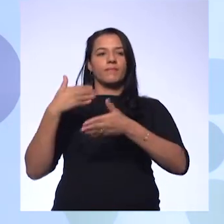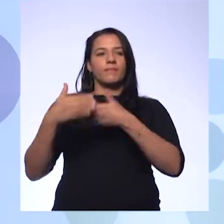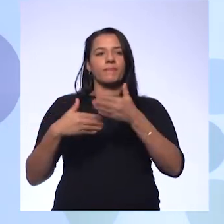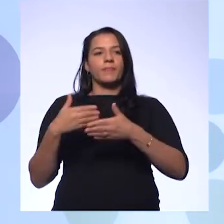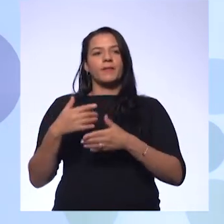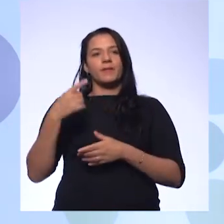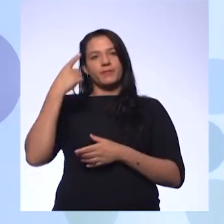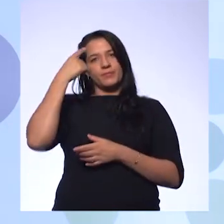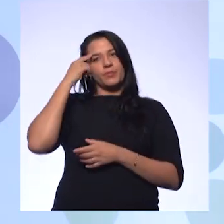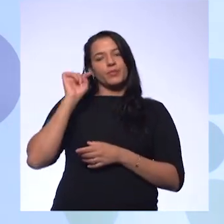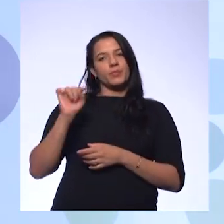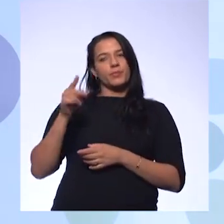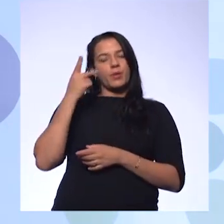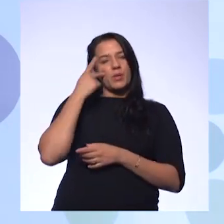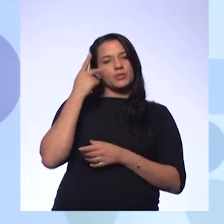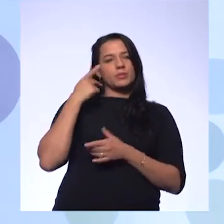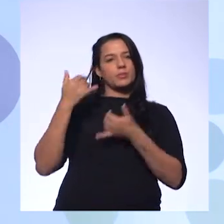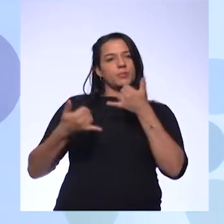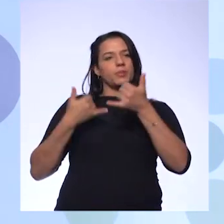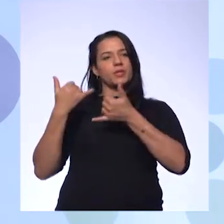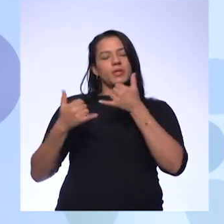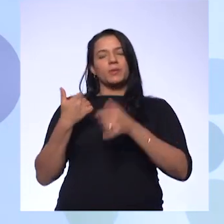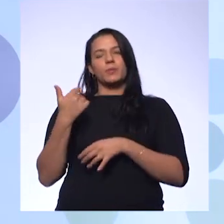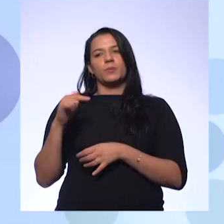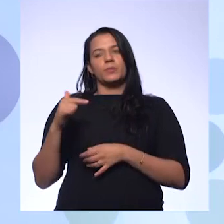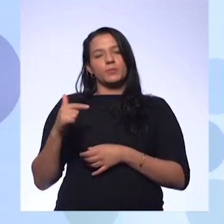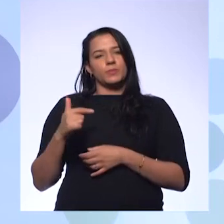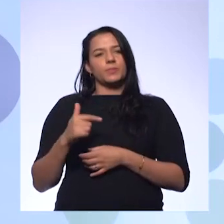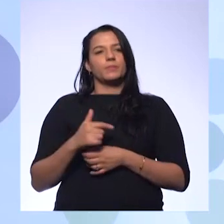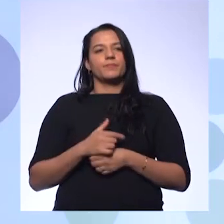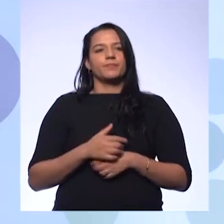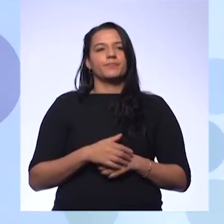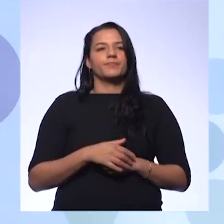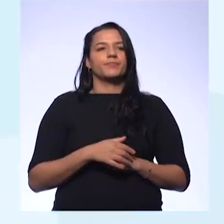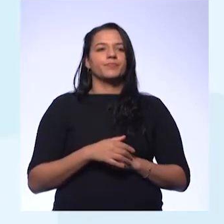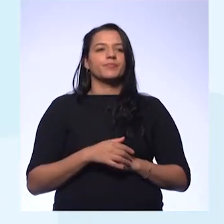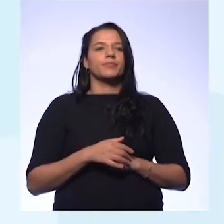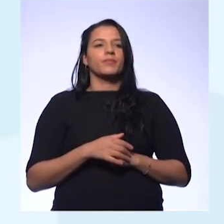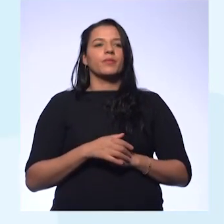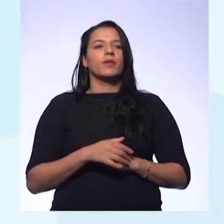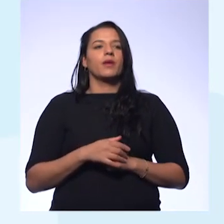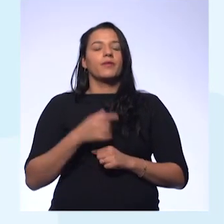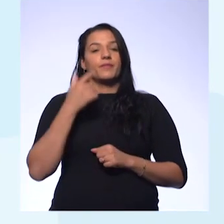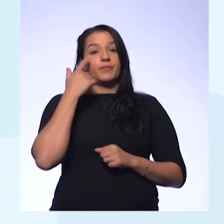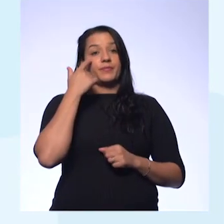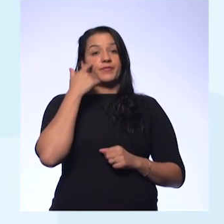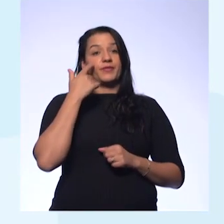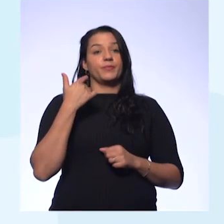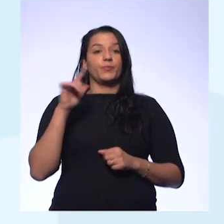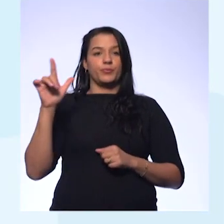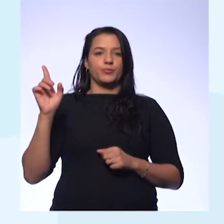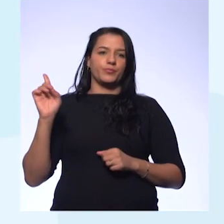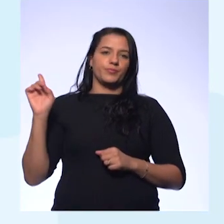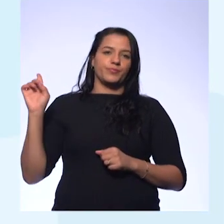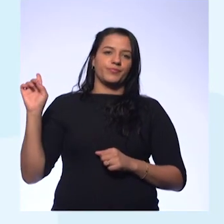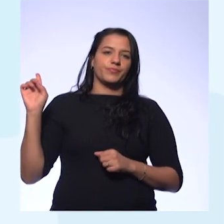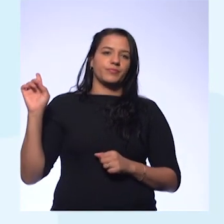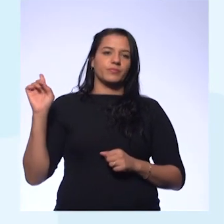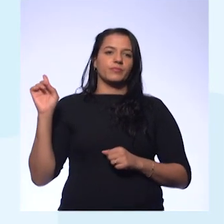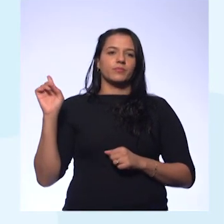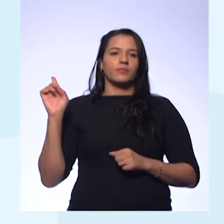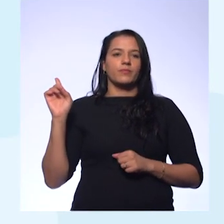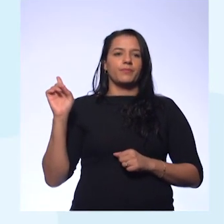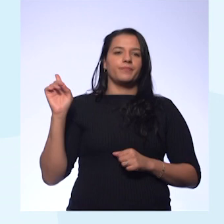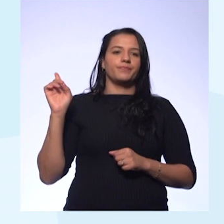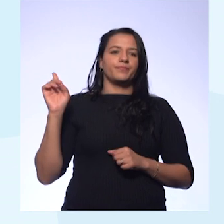estavam de brincadeira, eles iam fazer uma oposição ferrenha ao seu governo. E outros resultados que vão aparecer na tela para vocês. Tá? O